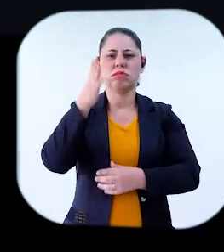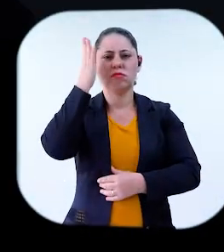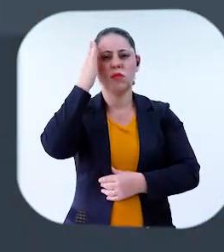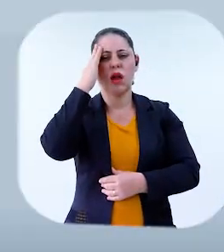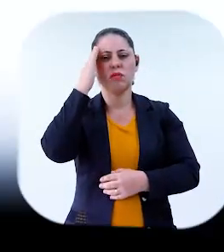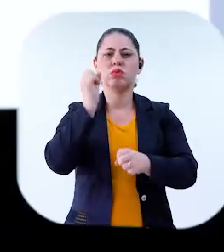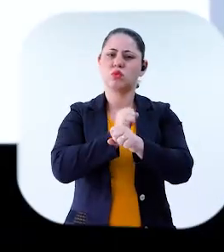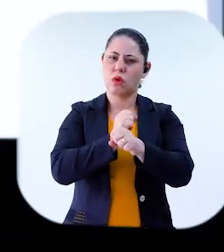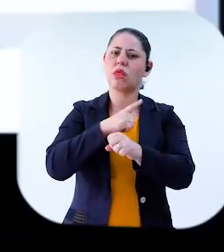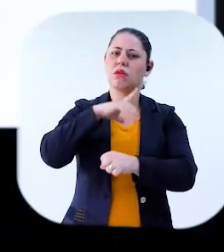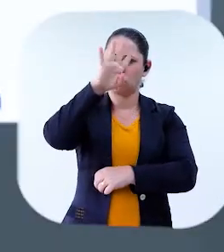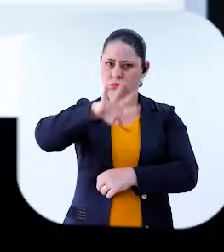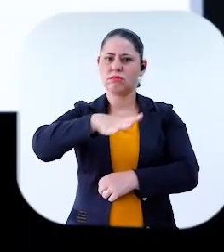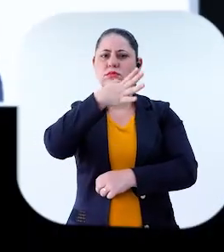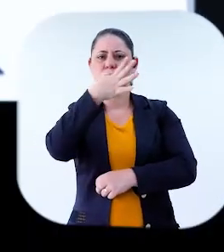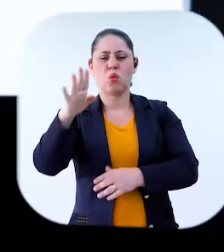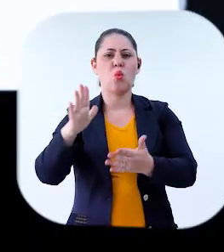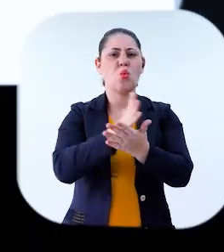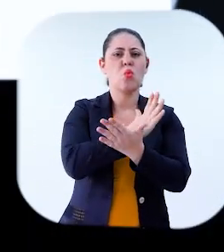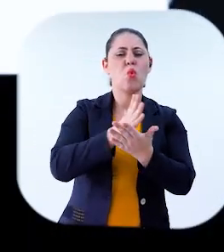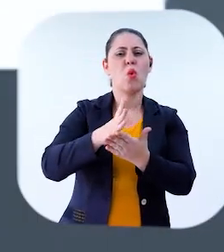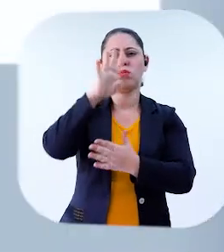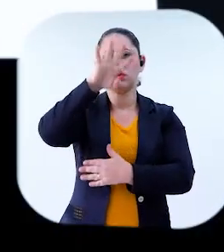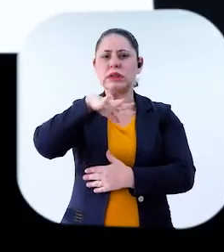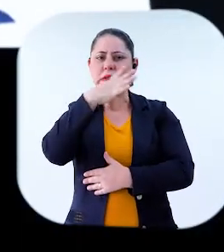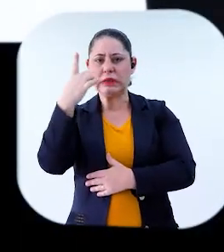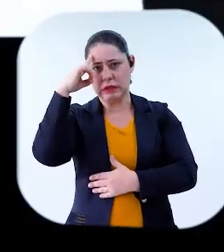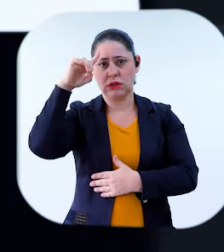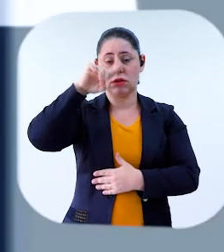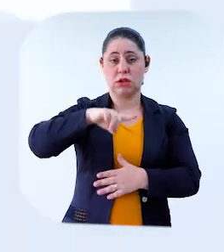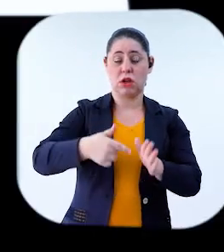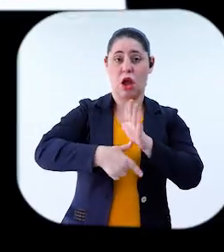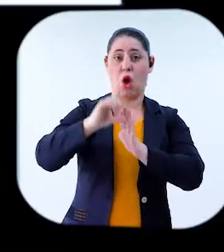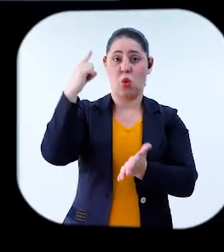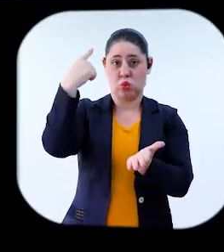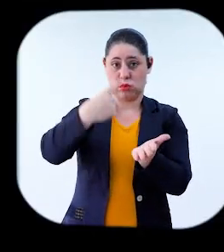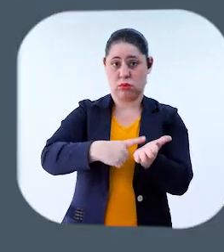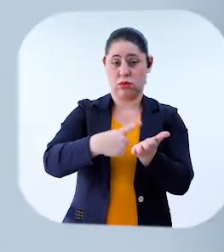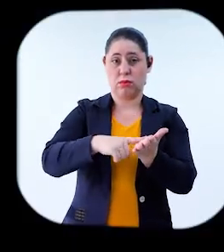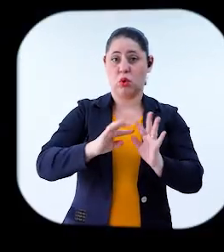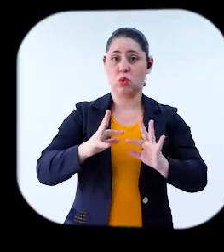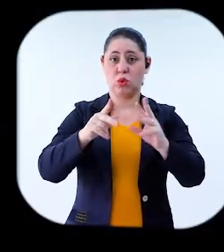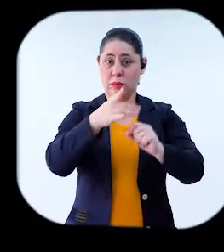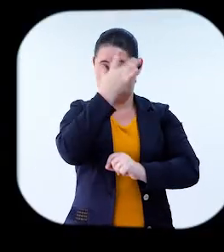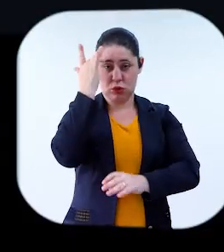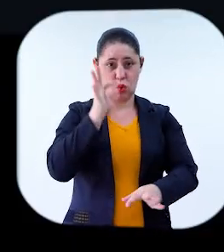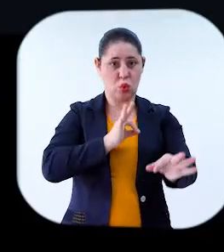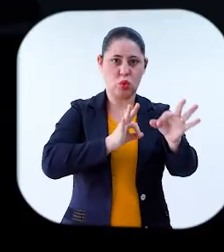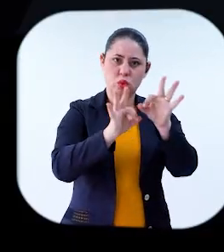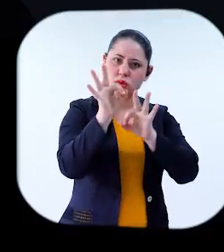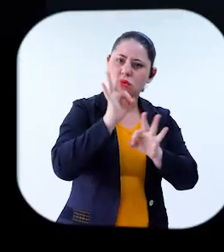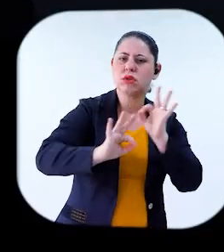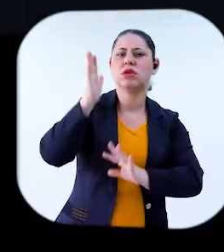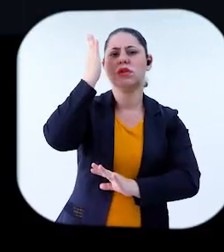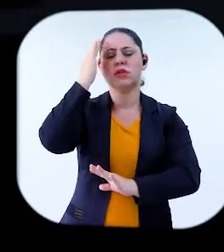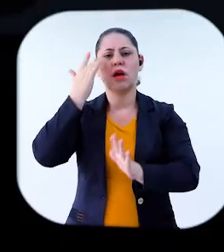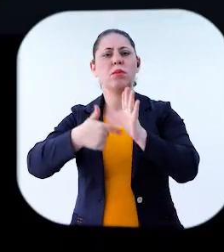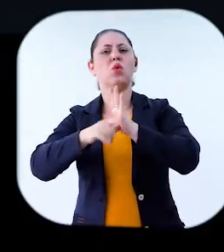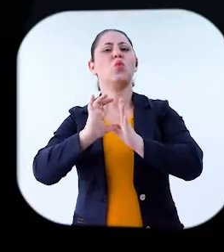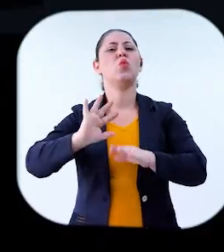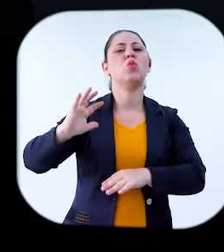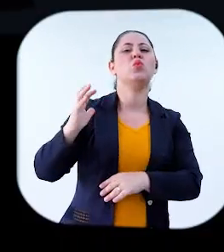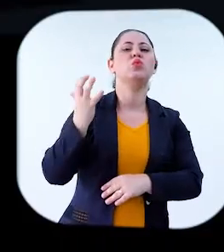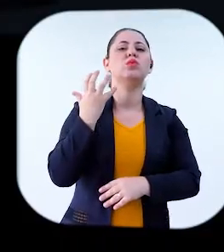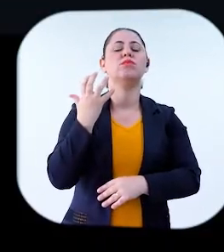Como você sabe, todo ano tem um calendário fixo, com algumas datas marcadas com bastante antecedência para que todo mundo se programe e saiba a